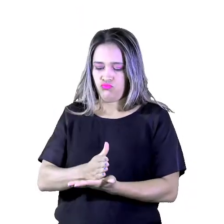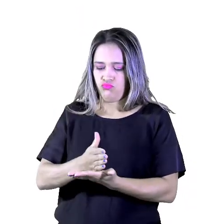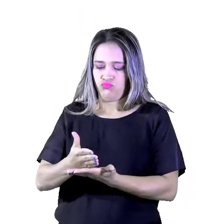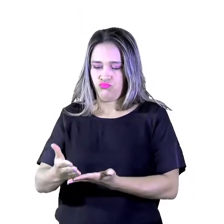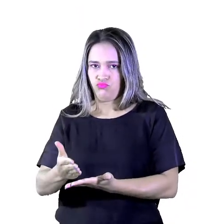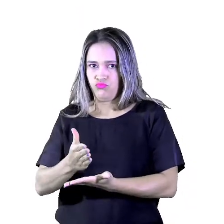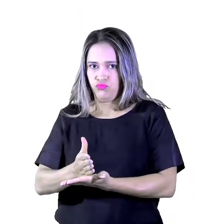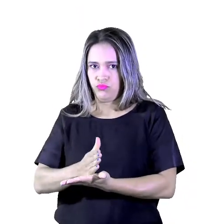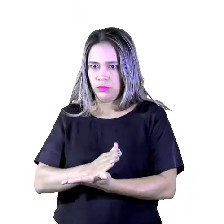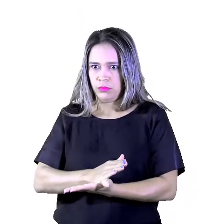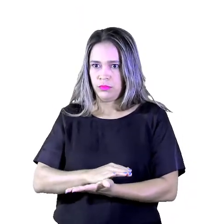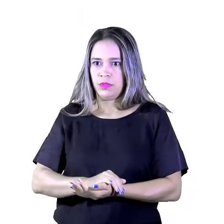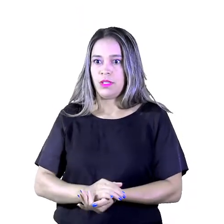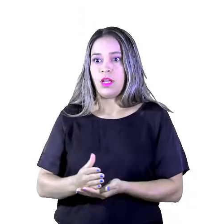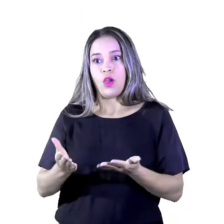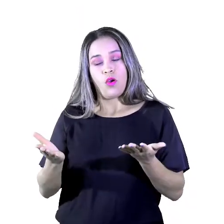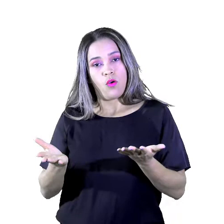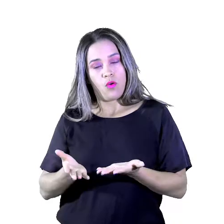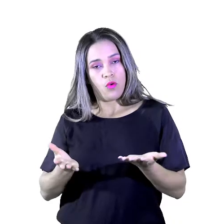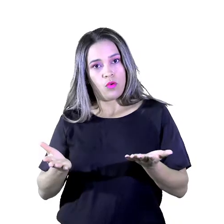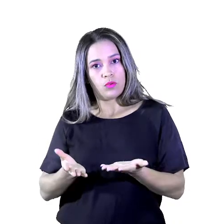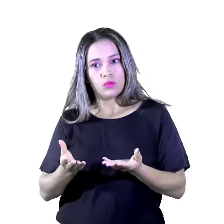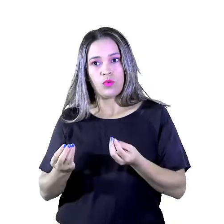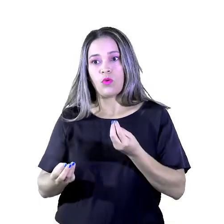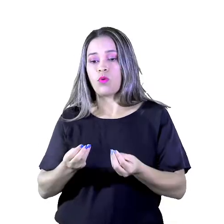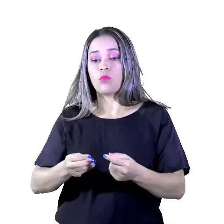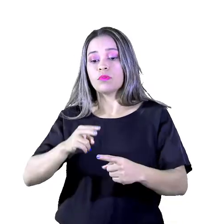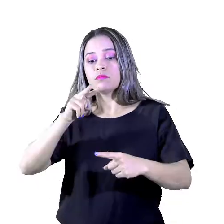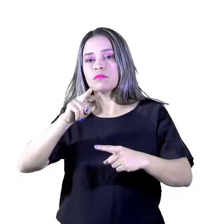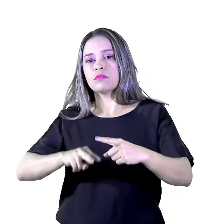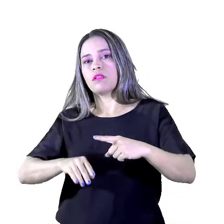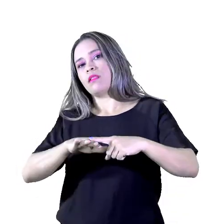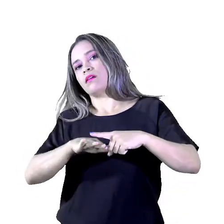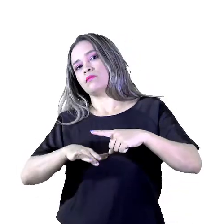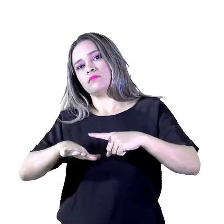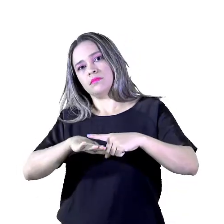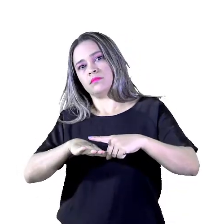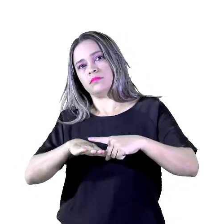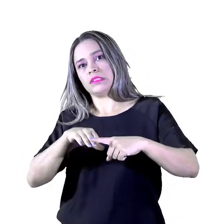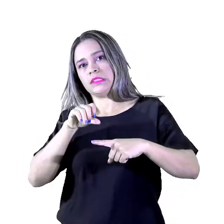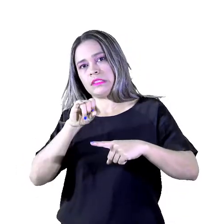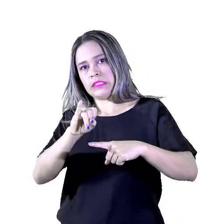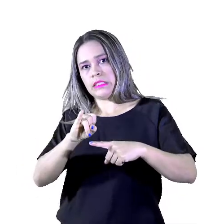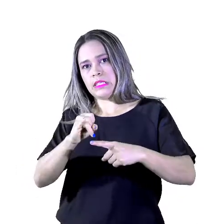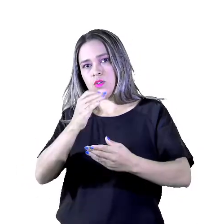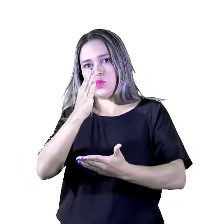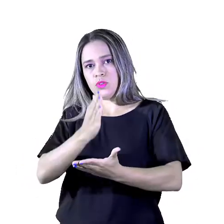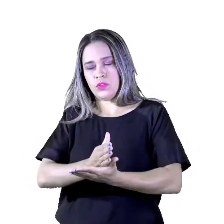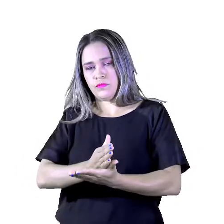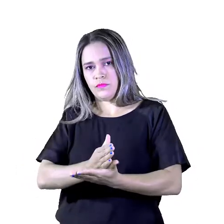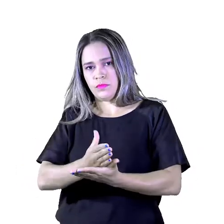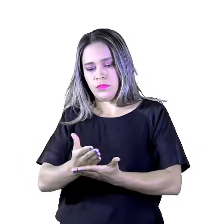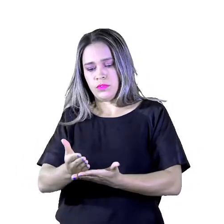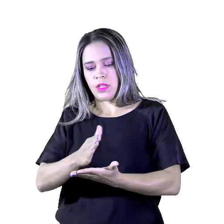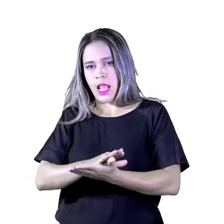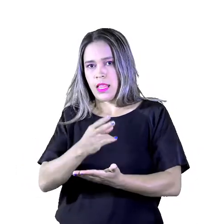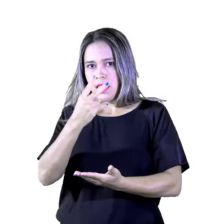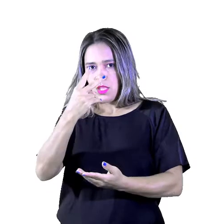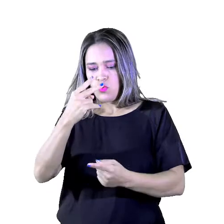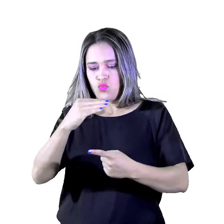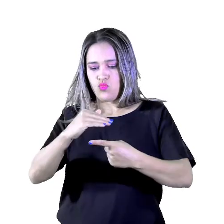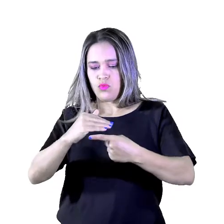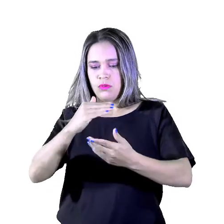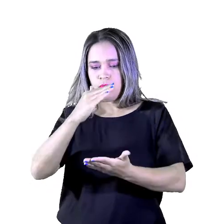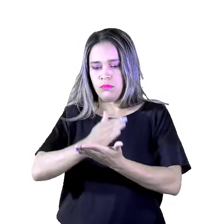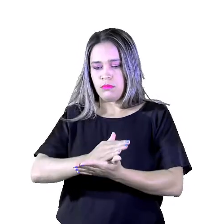meio. Então hoje nós vamos trabalhar como se lê uma fração. Então, se eu dividir uma laranja e ela ficou em duas partes,